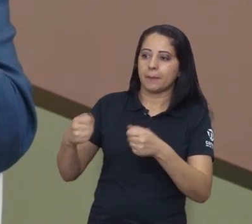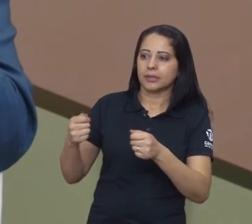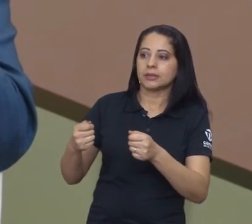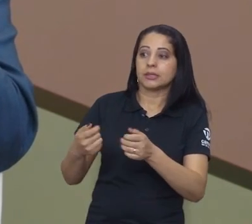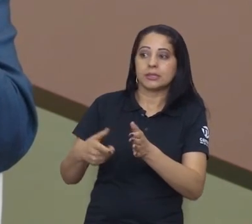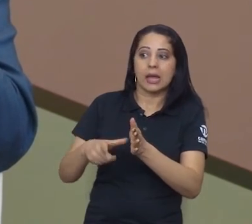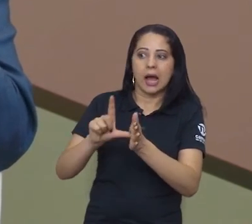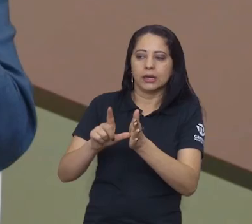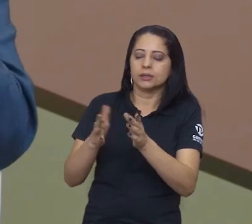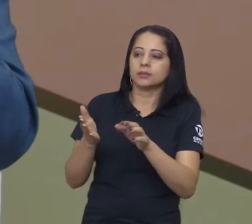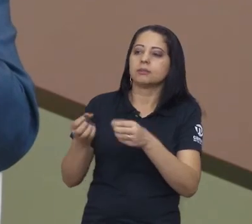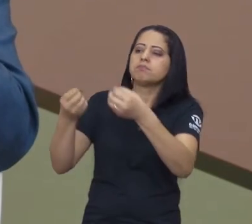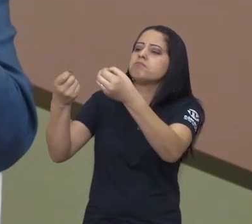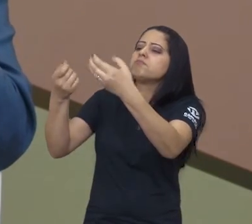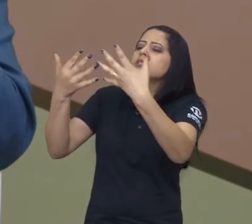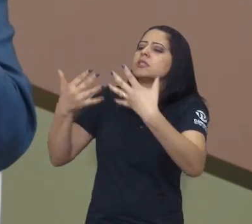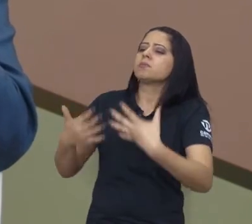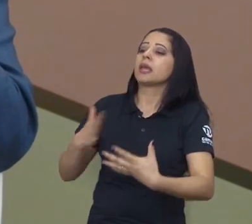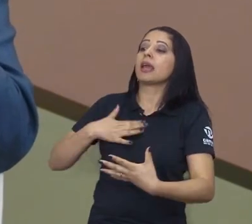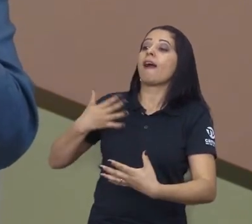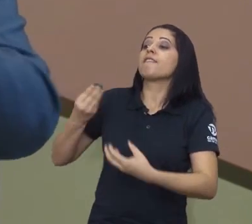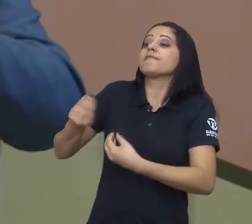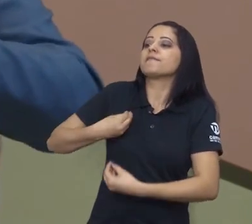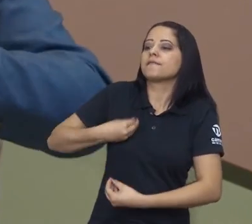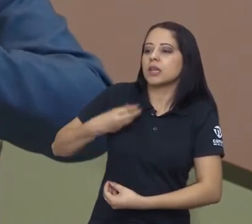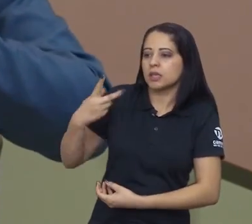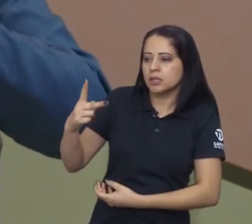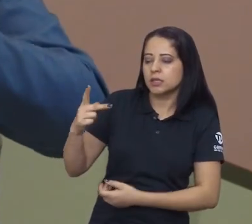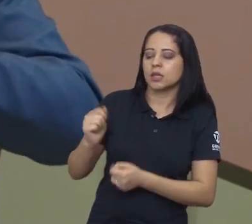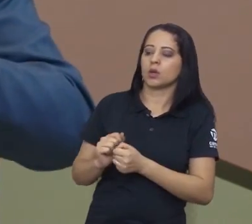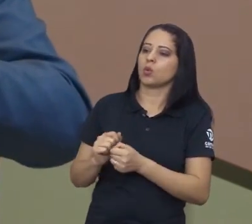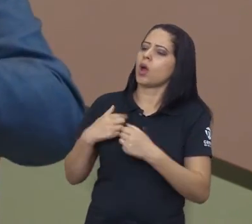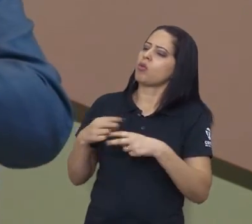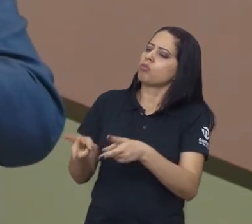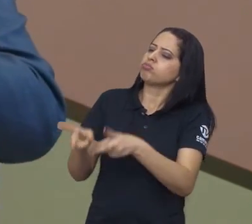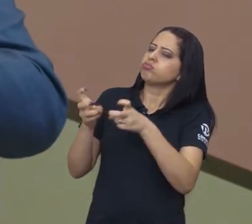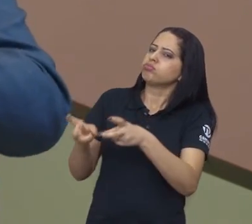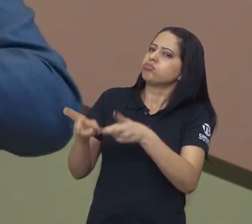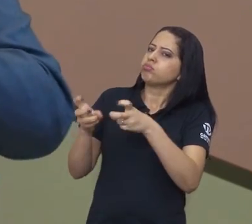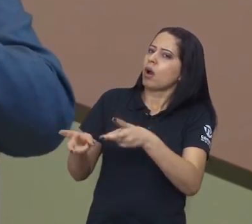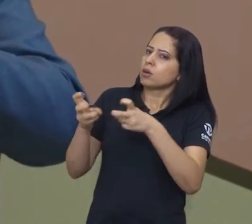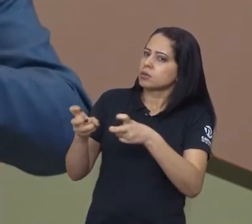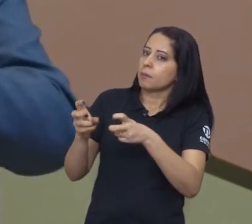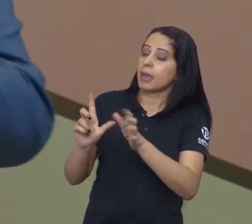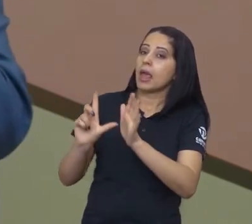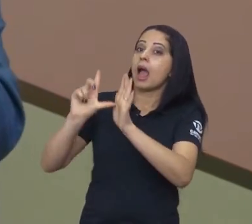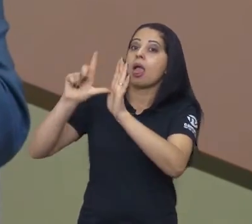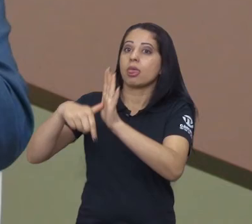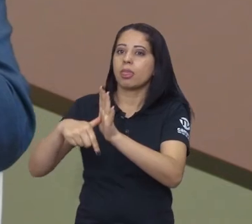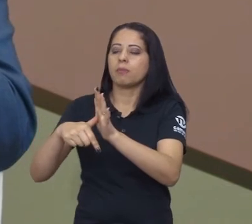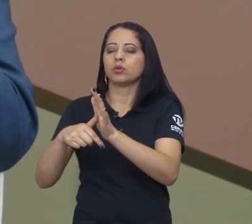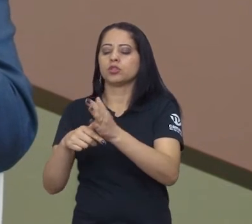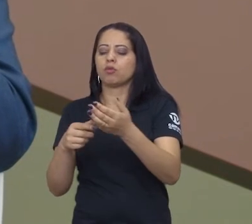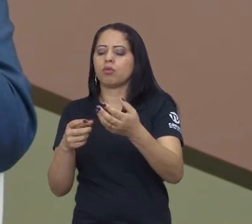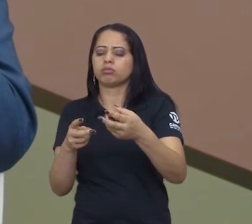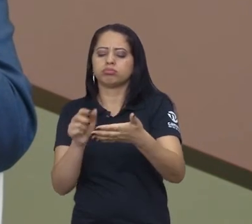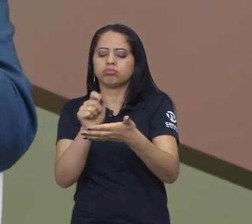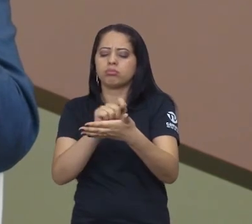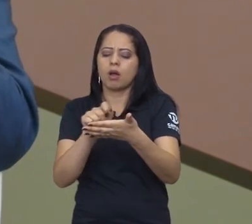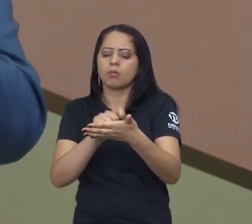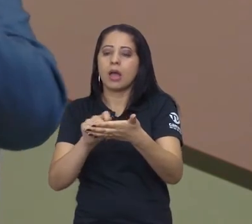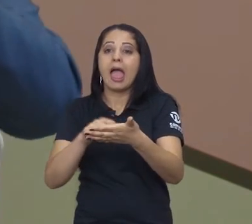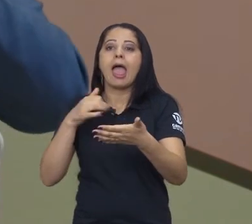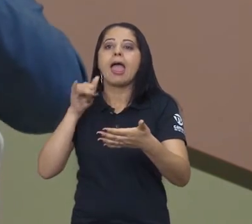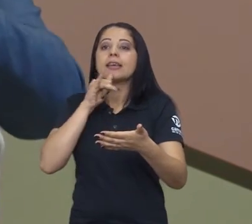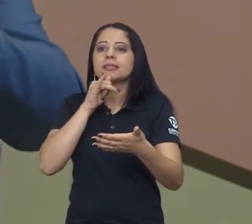anamnese para que eu possa começar já conhecer adiantar essa parte e depois alinhar algumas questões é